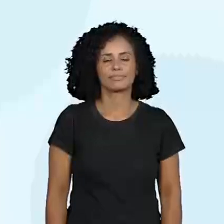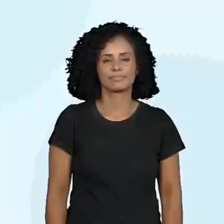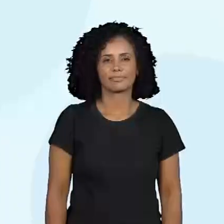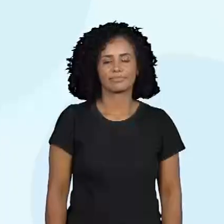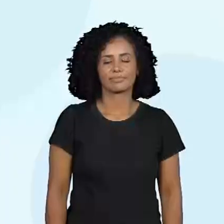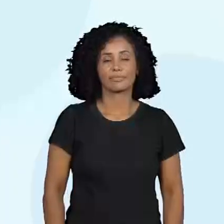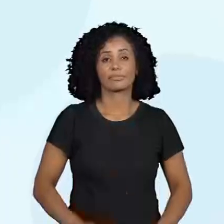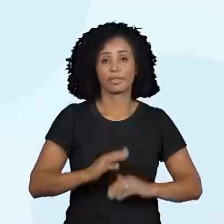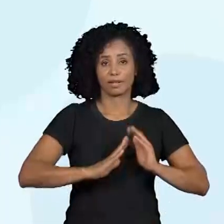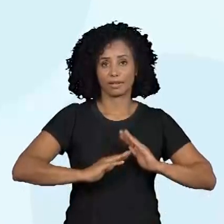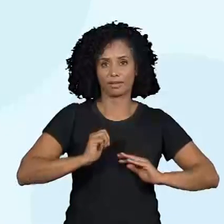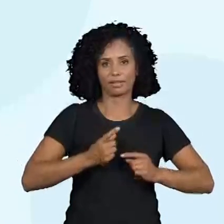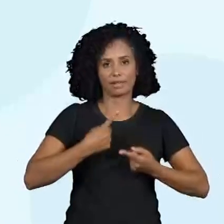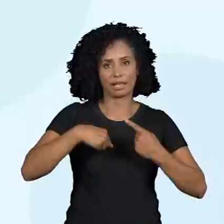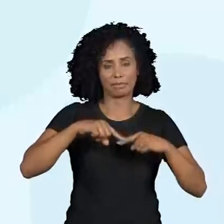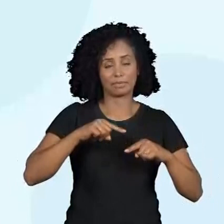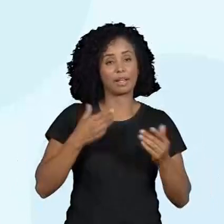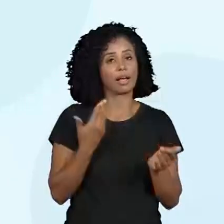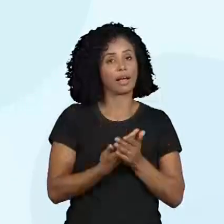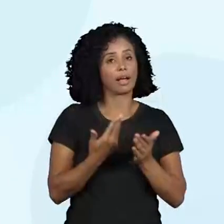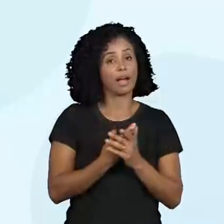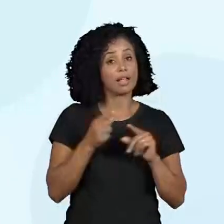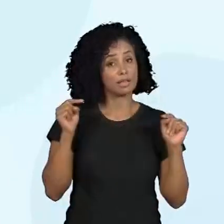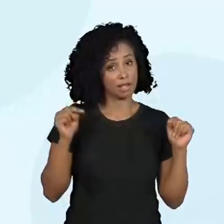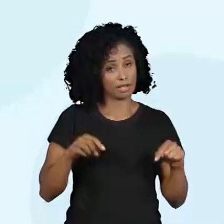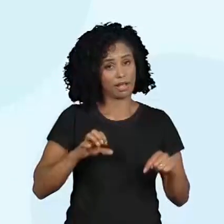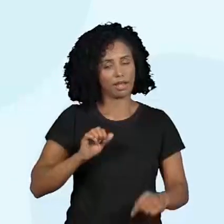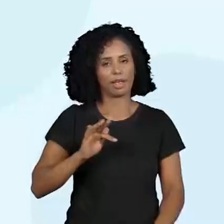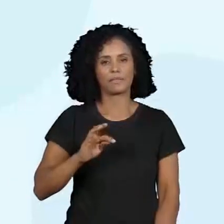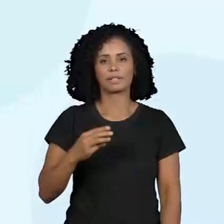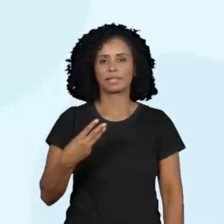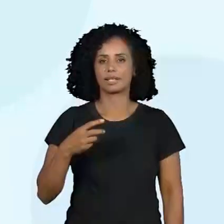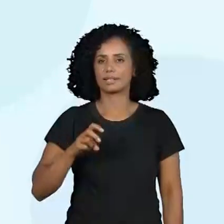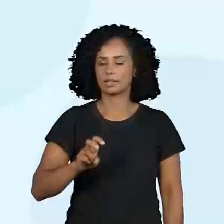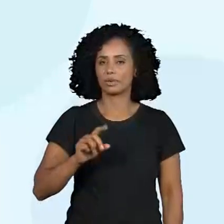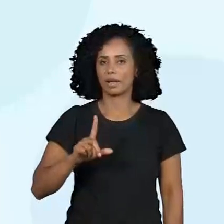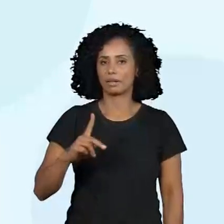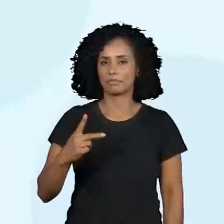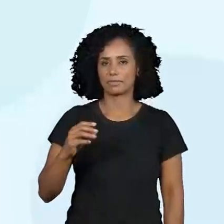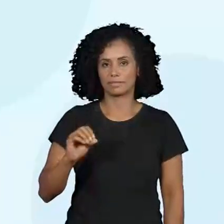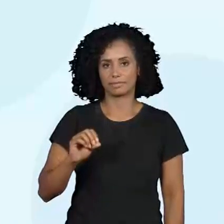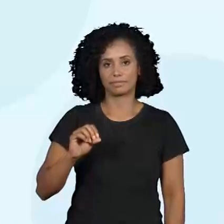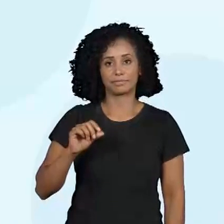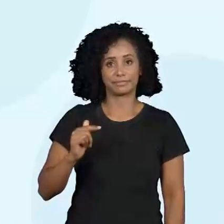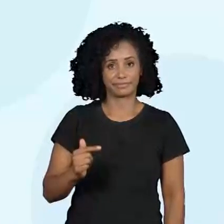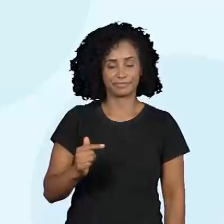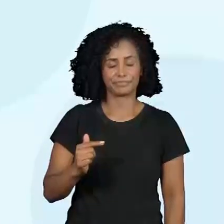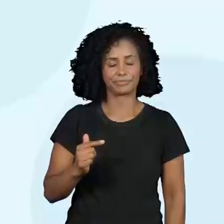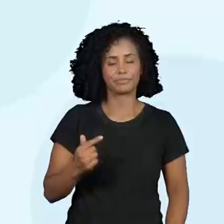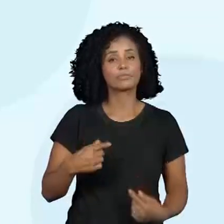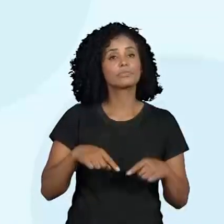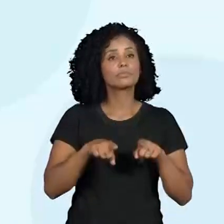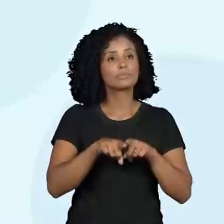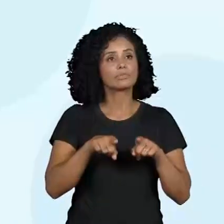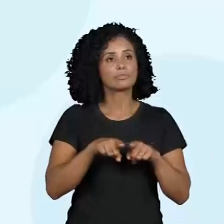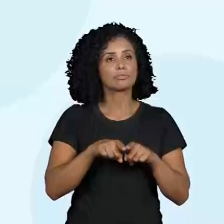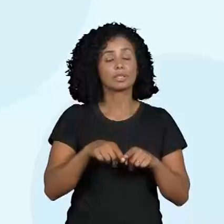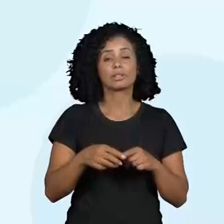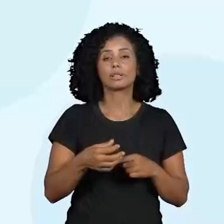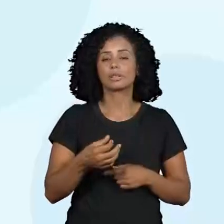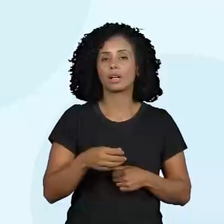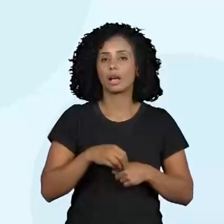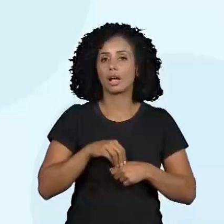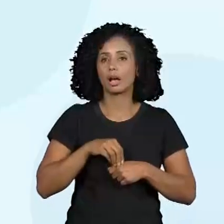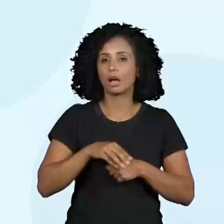a habilidade dessa aula é f-35 lp07 uma